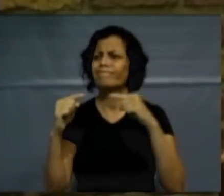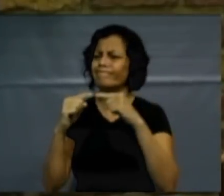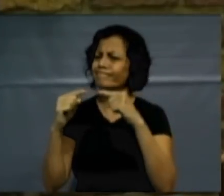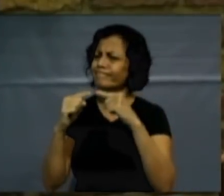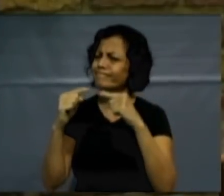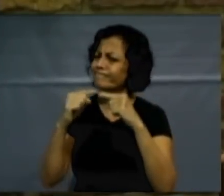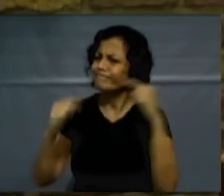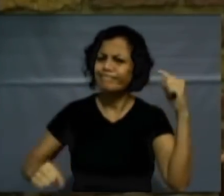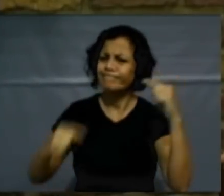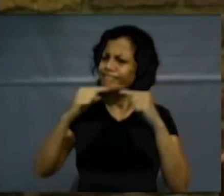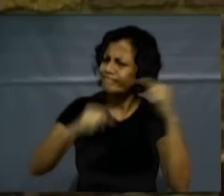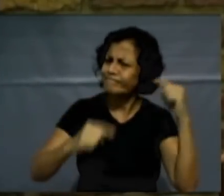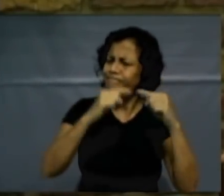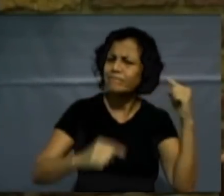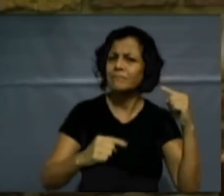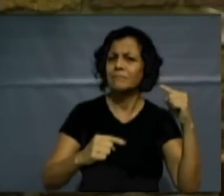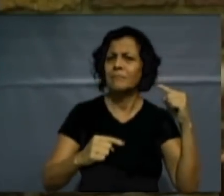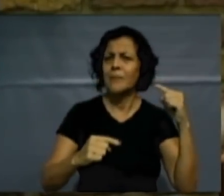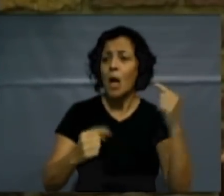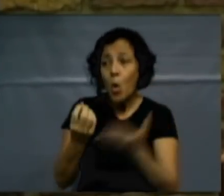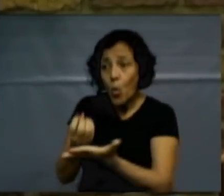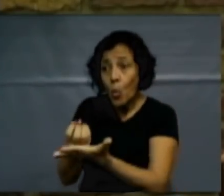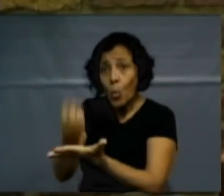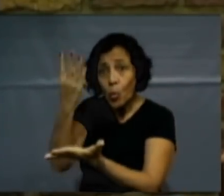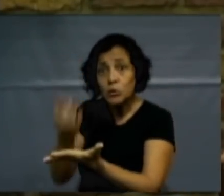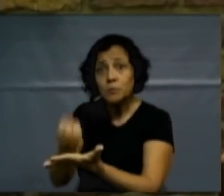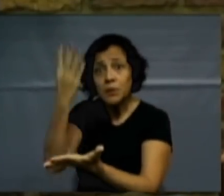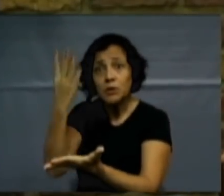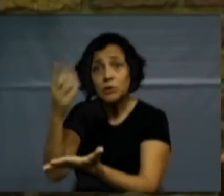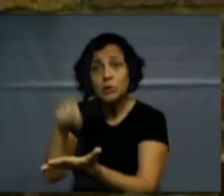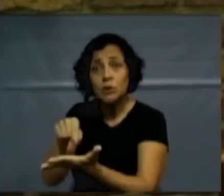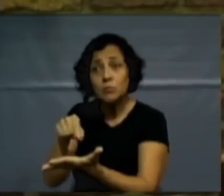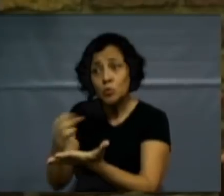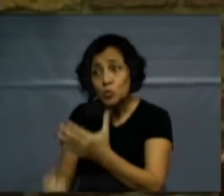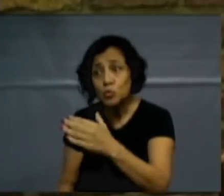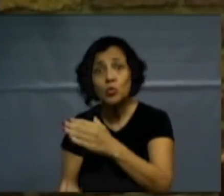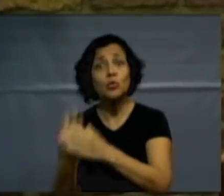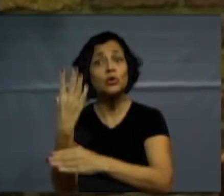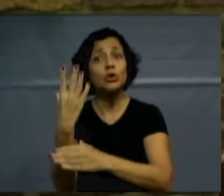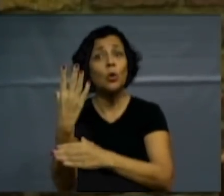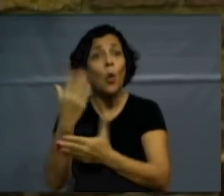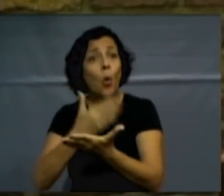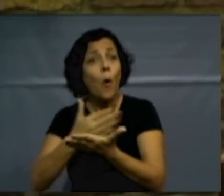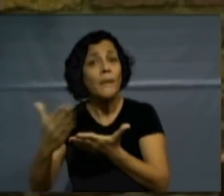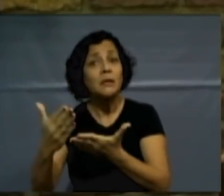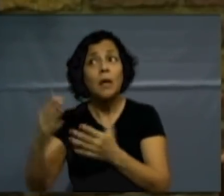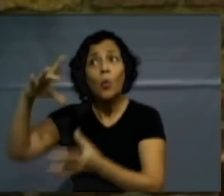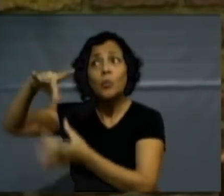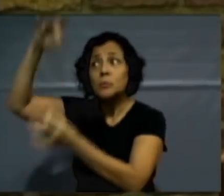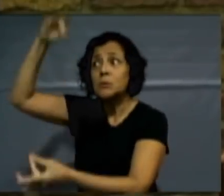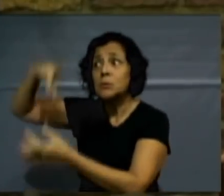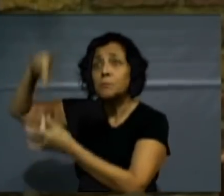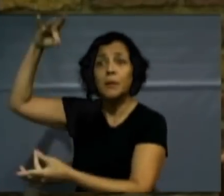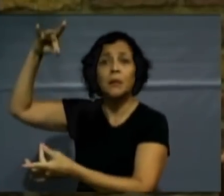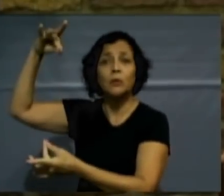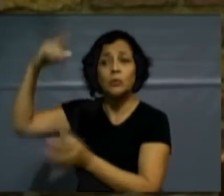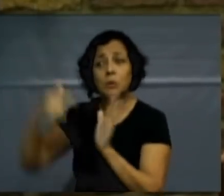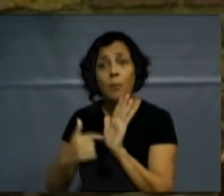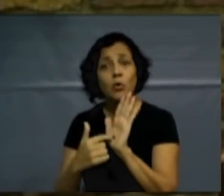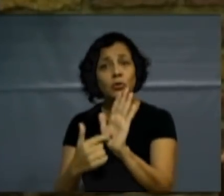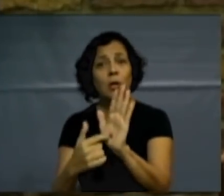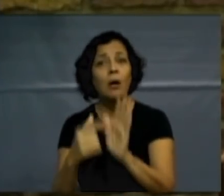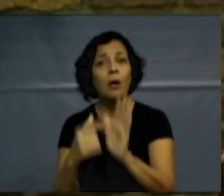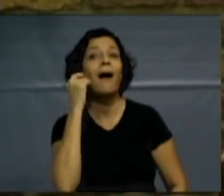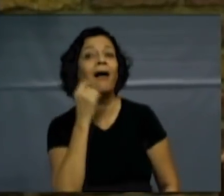porque esse espiritismo surgiu a partir da própria fala de Kardec. Kardec, na introdução do livro dos Espíritos, vai